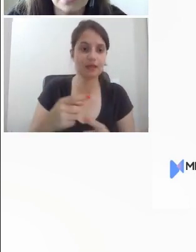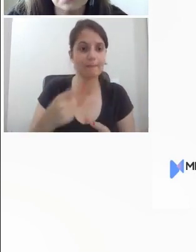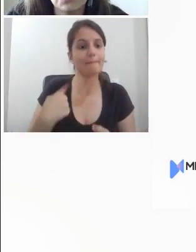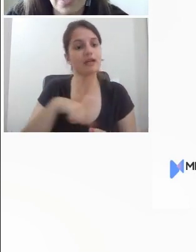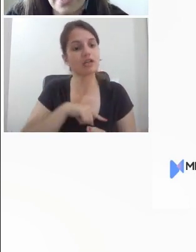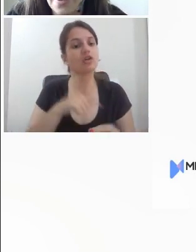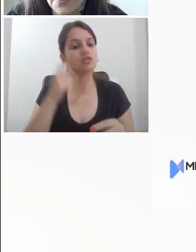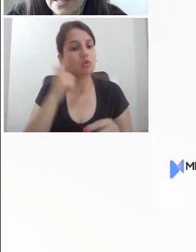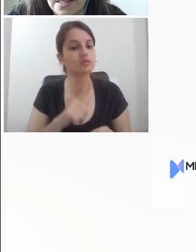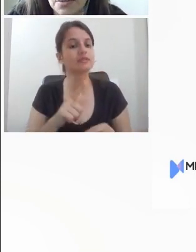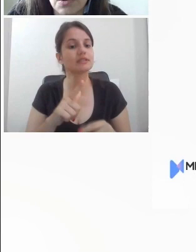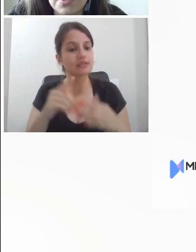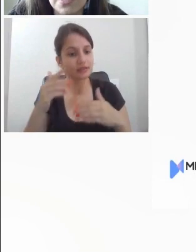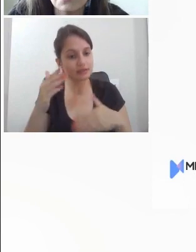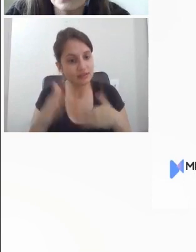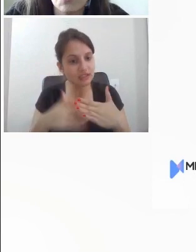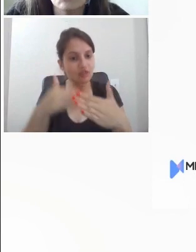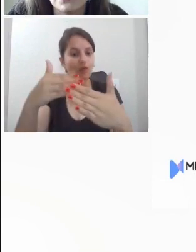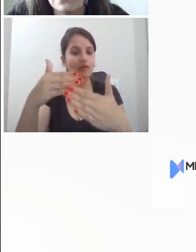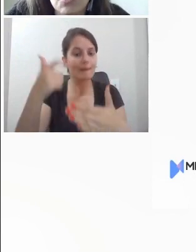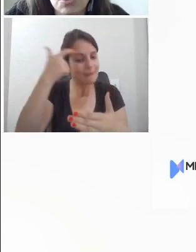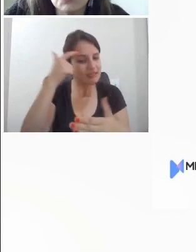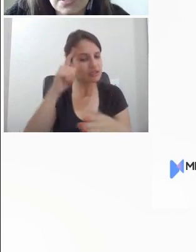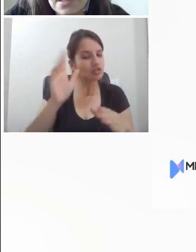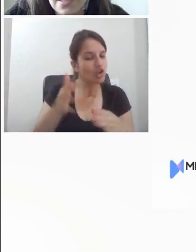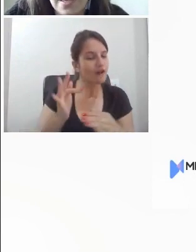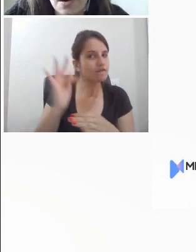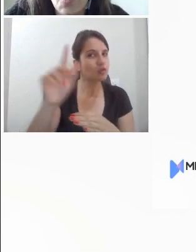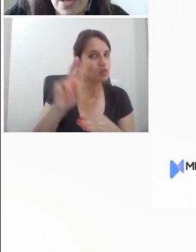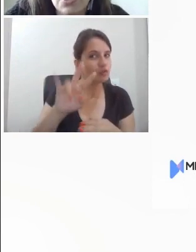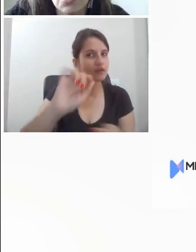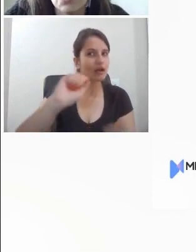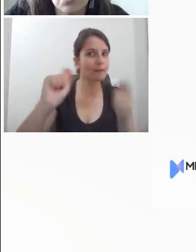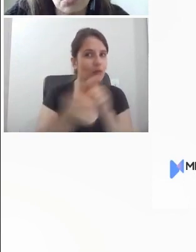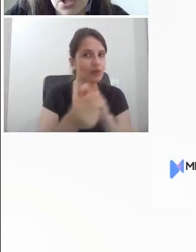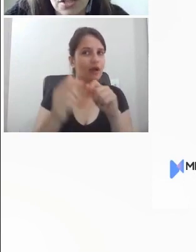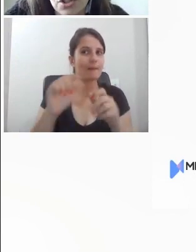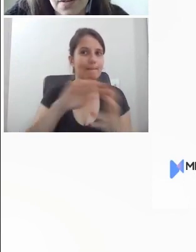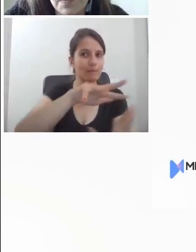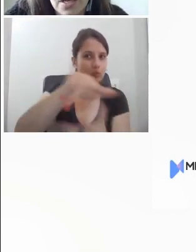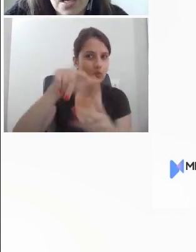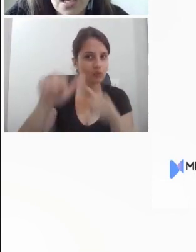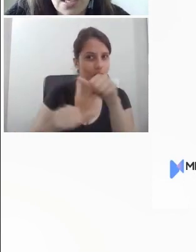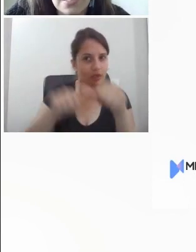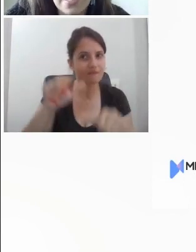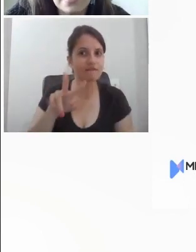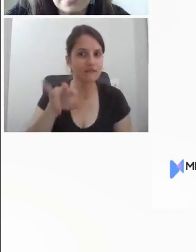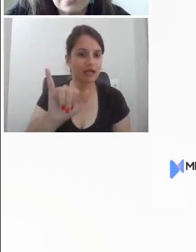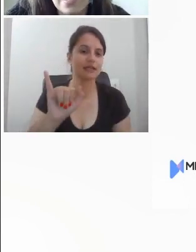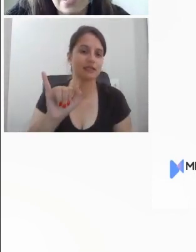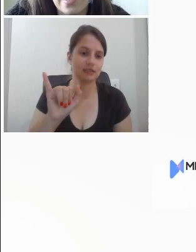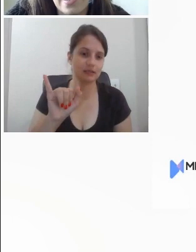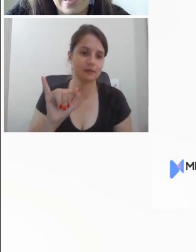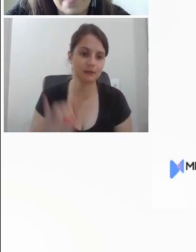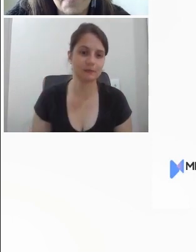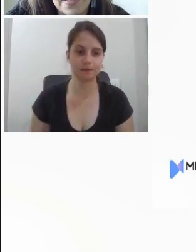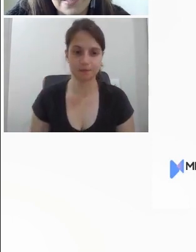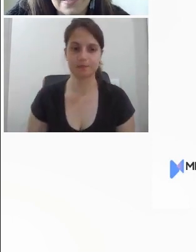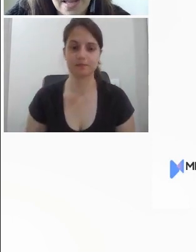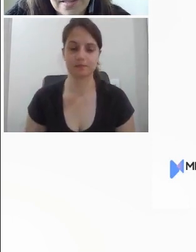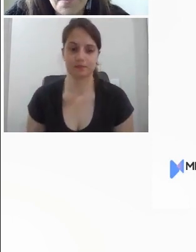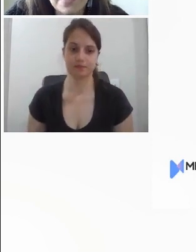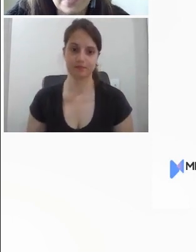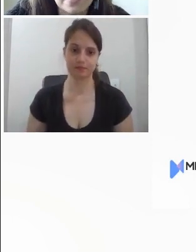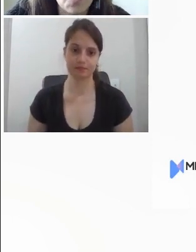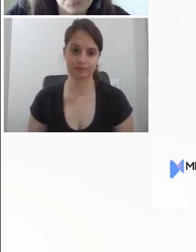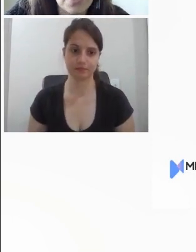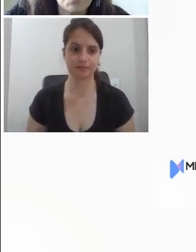considerando a adaptação considerando esse contexto de mudança que é recorrente no nosso dia a dia e aí aí a para